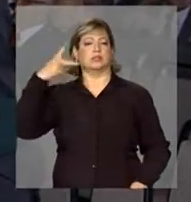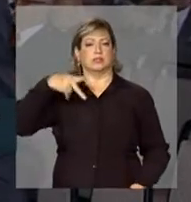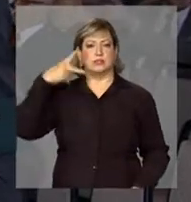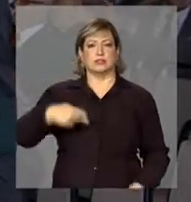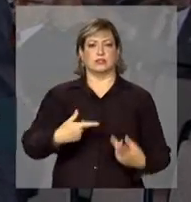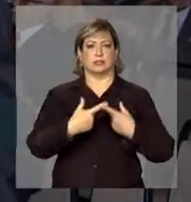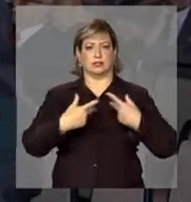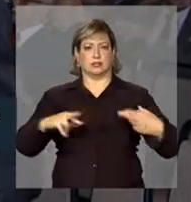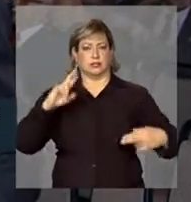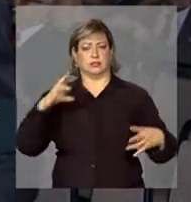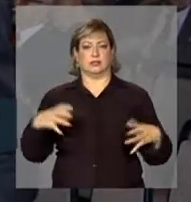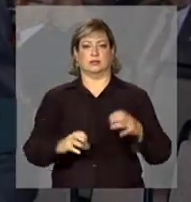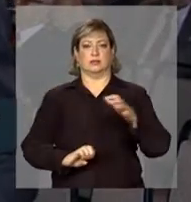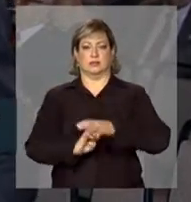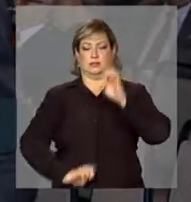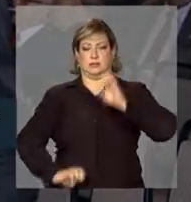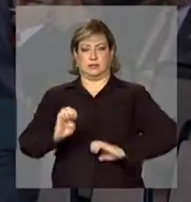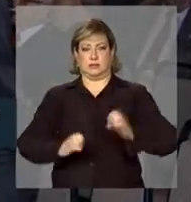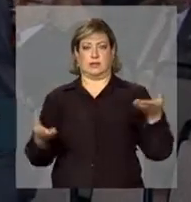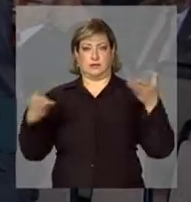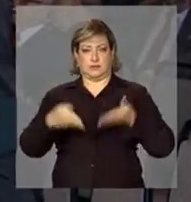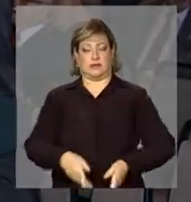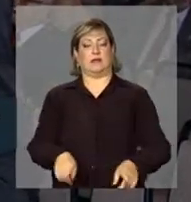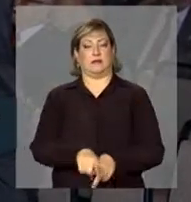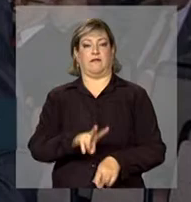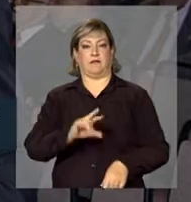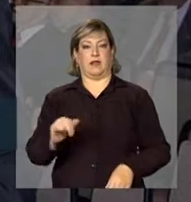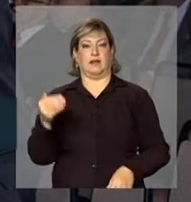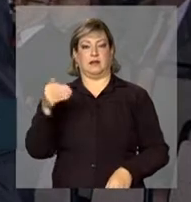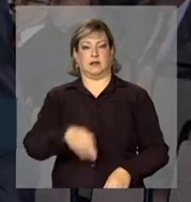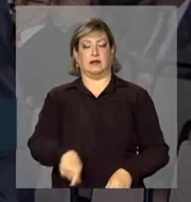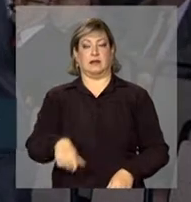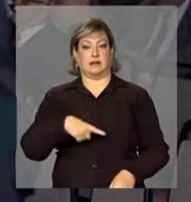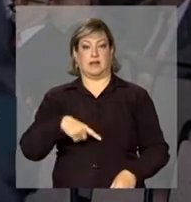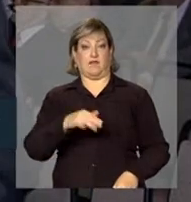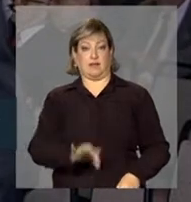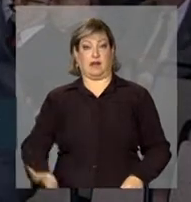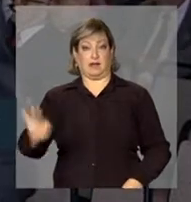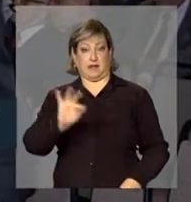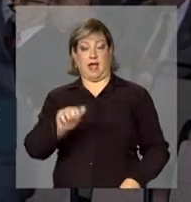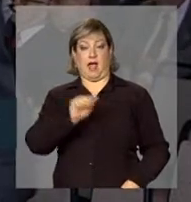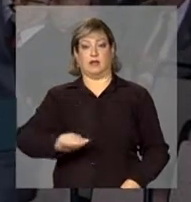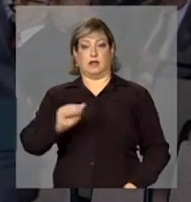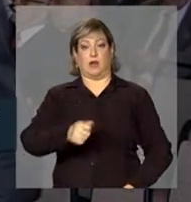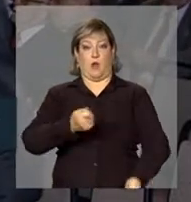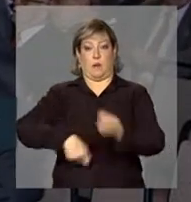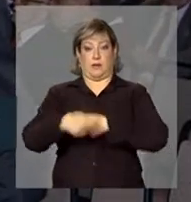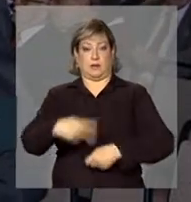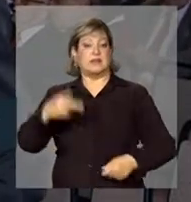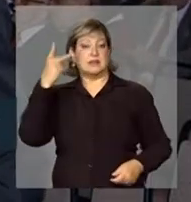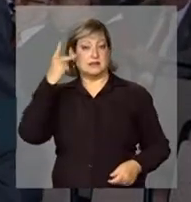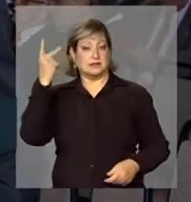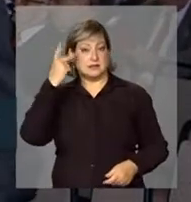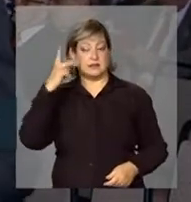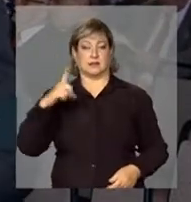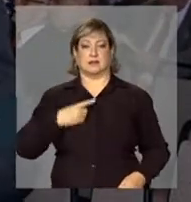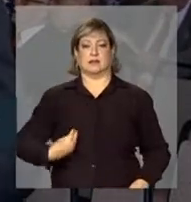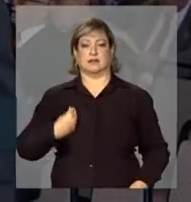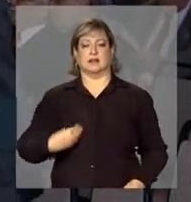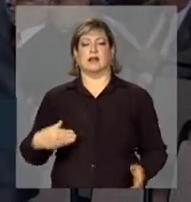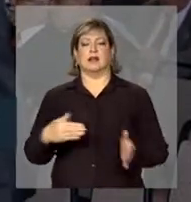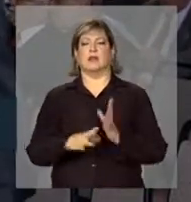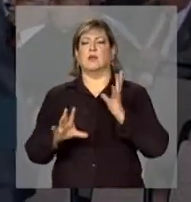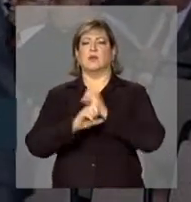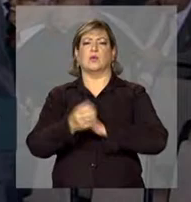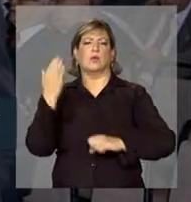e lideranças empresariais aqui do estado. A Federação das Associações Comerciais do Estado de São Paulo existe há